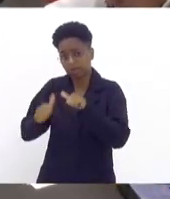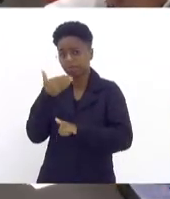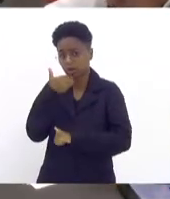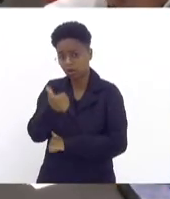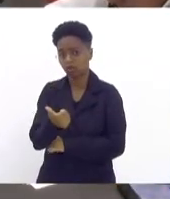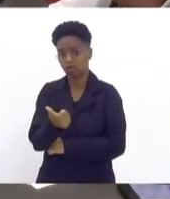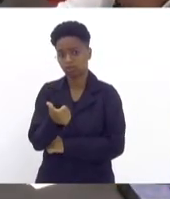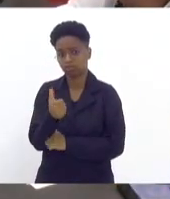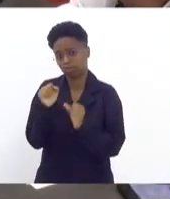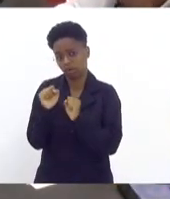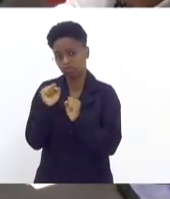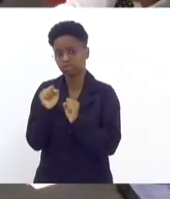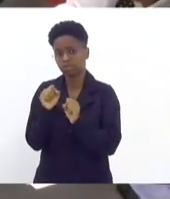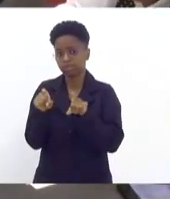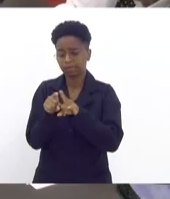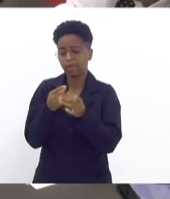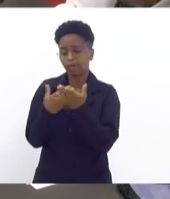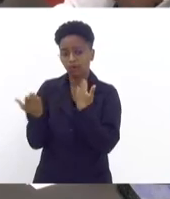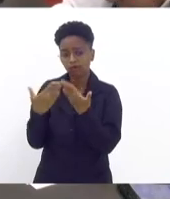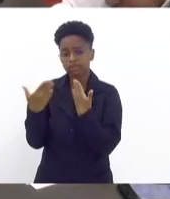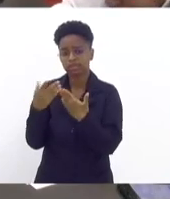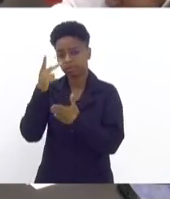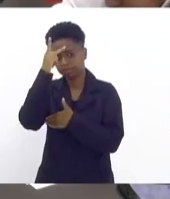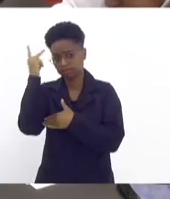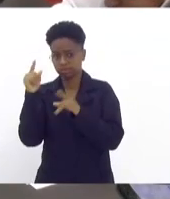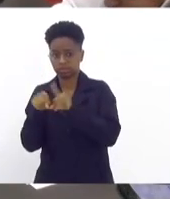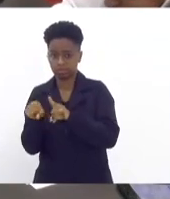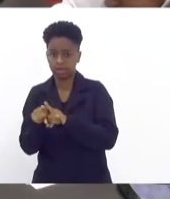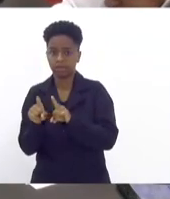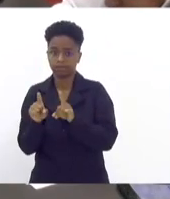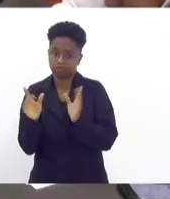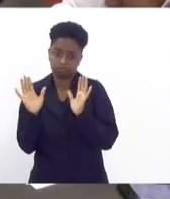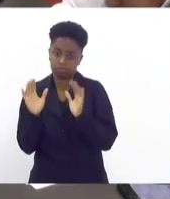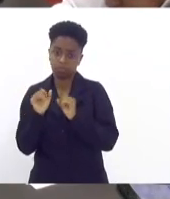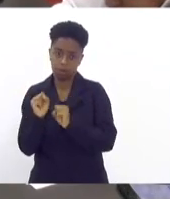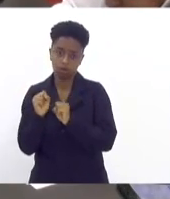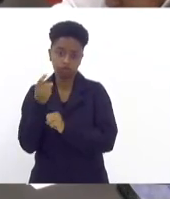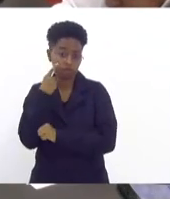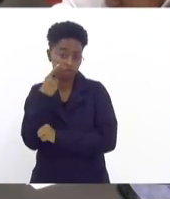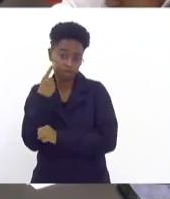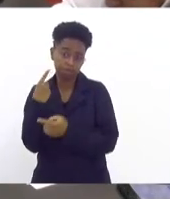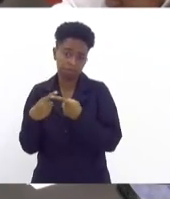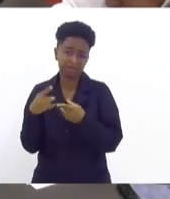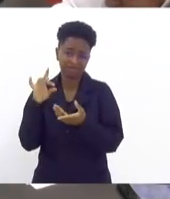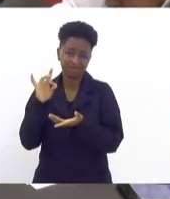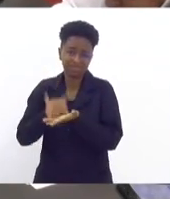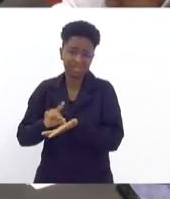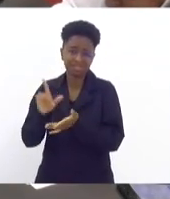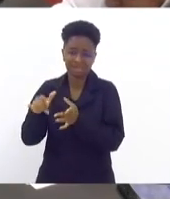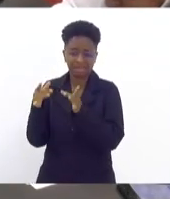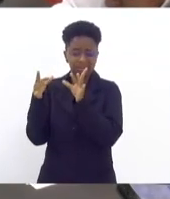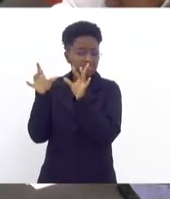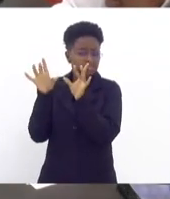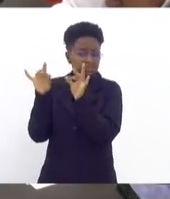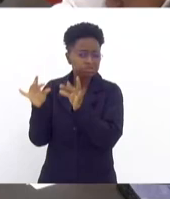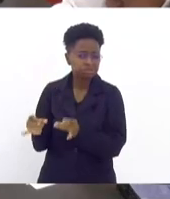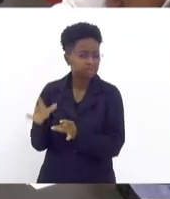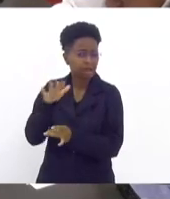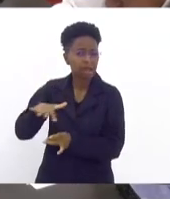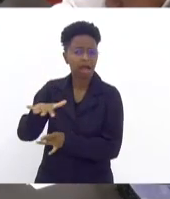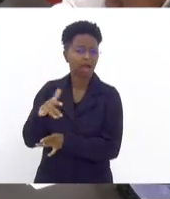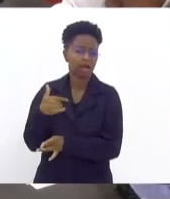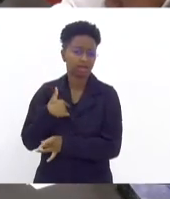a questão e conversar também com a deputada. Baixar diligência também. Ou baixar diligência, para verificar, porque, de fato, é uma questão mais técnica, específica demais, né?